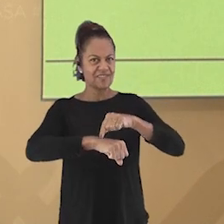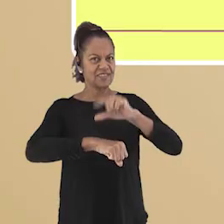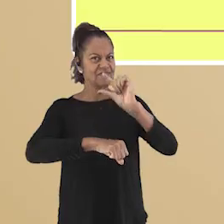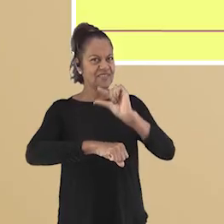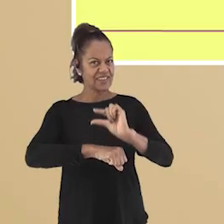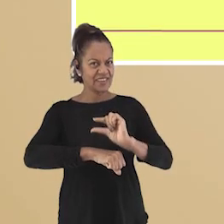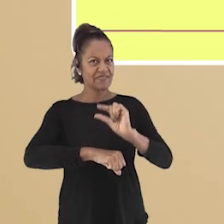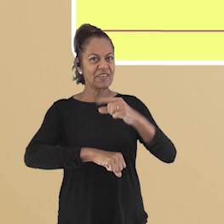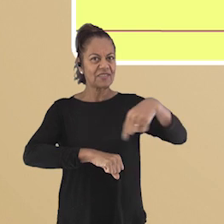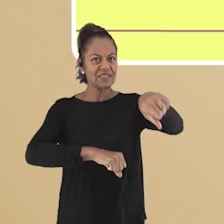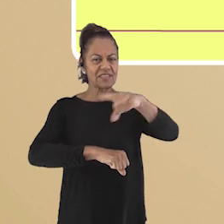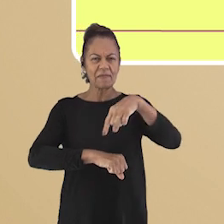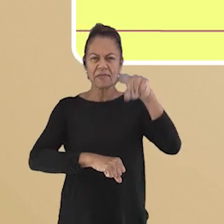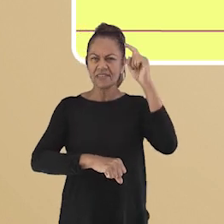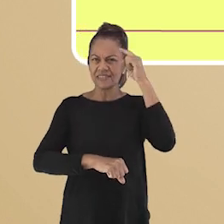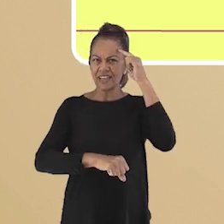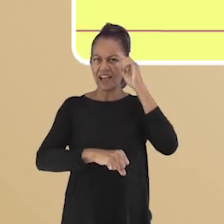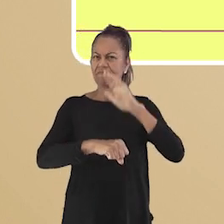pensar.